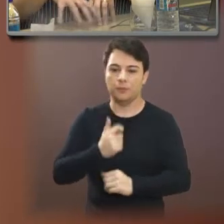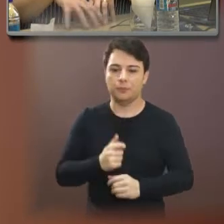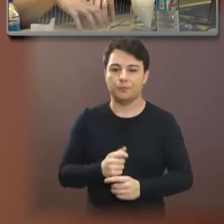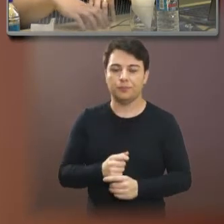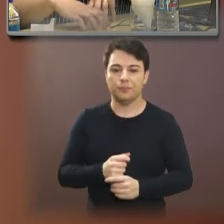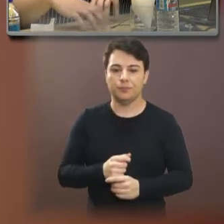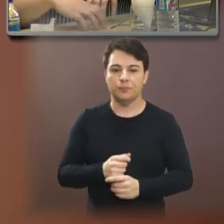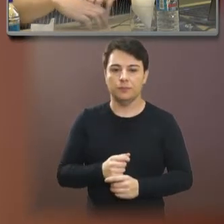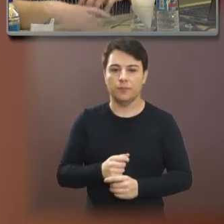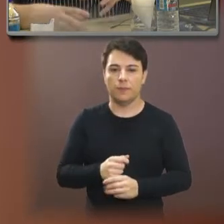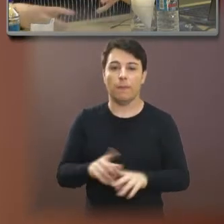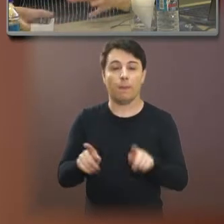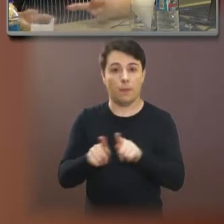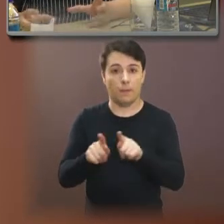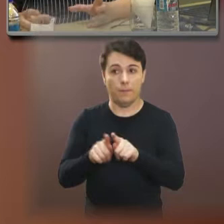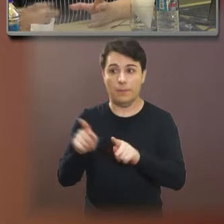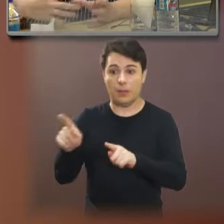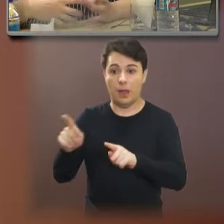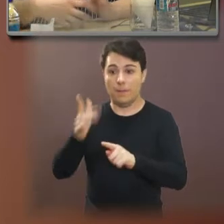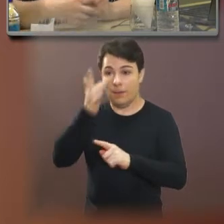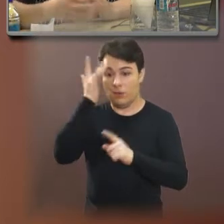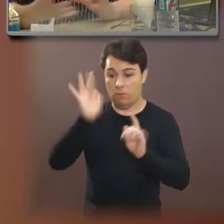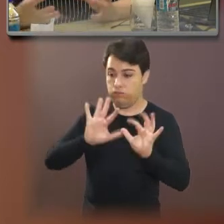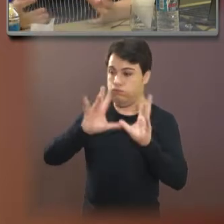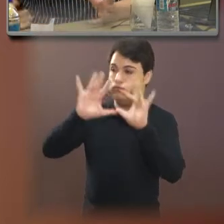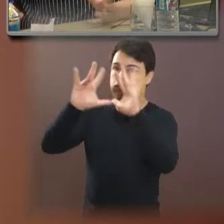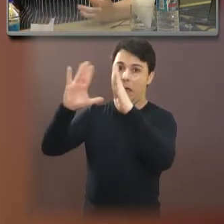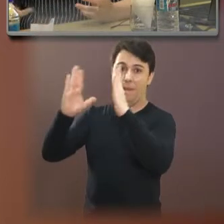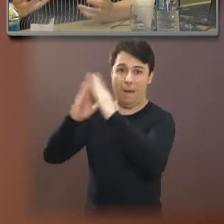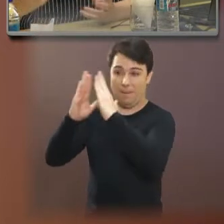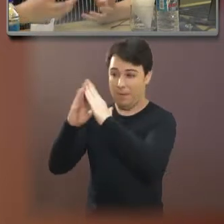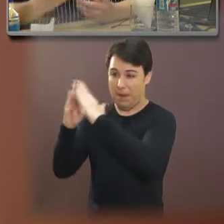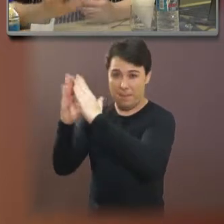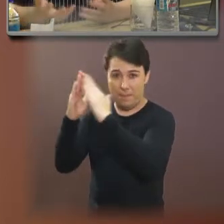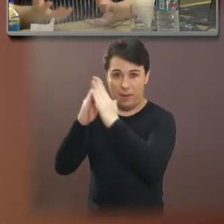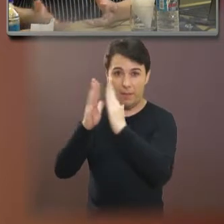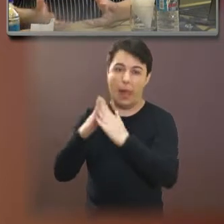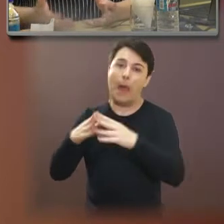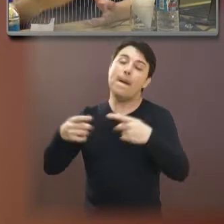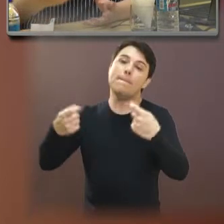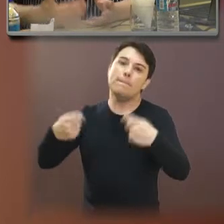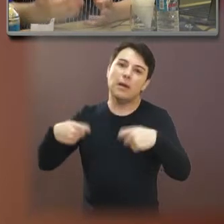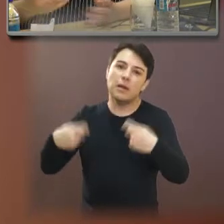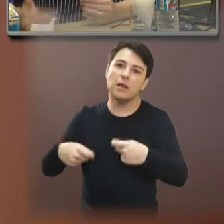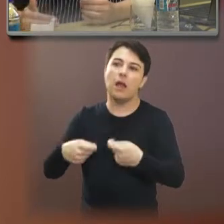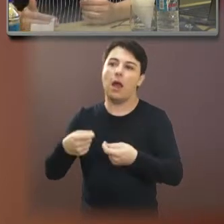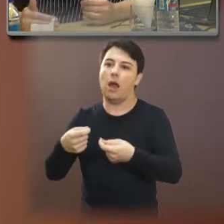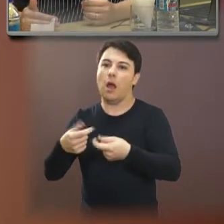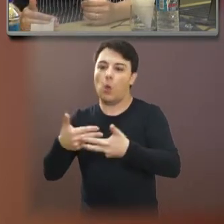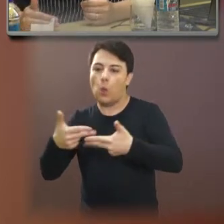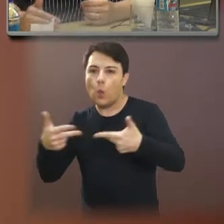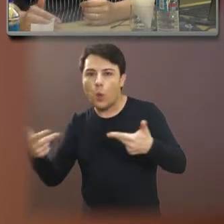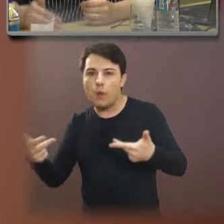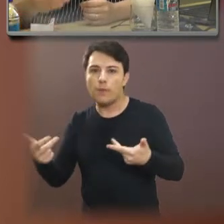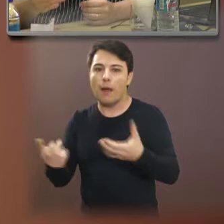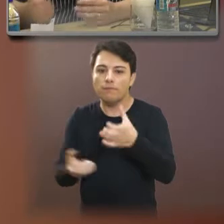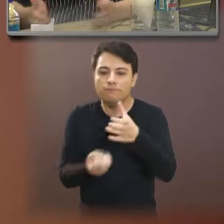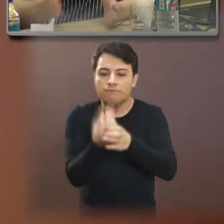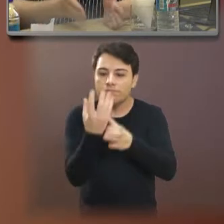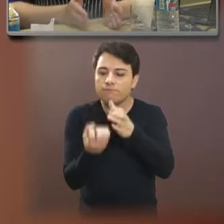E esse aumento populacional ele cria algumas necessidades específicas, depende do perfil